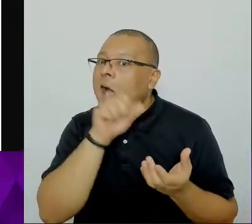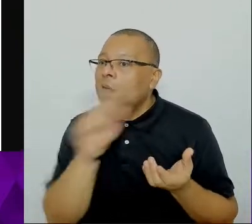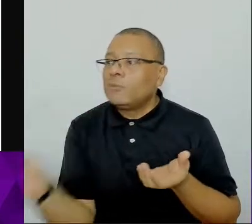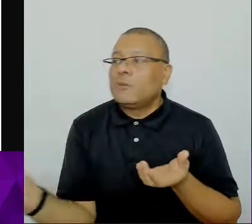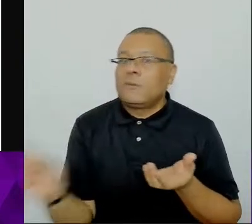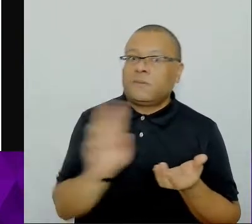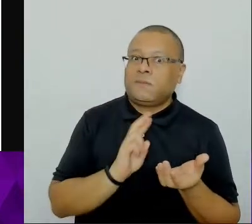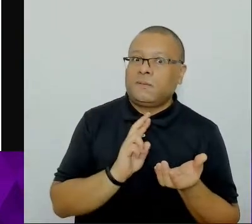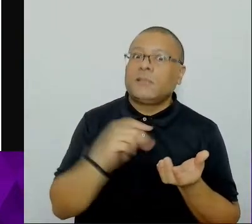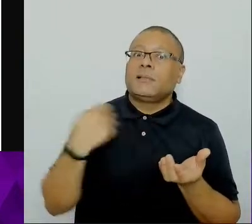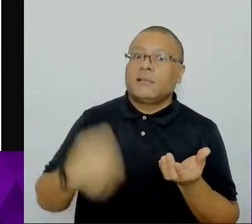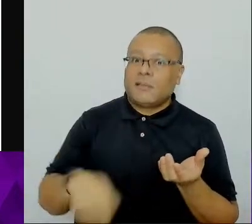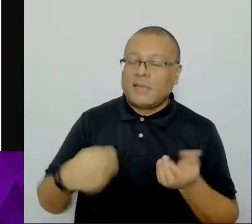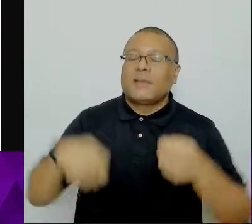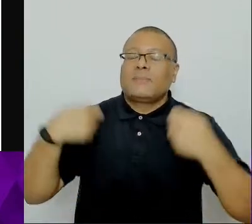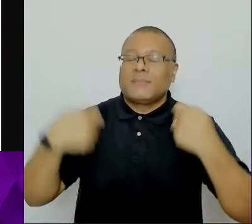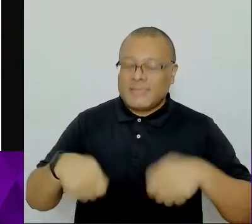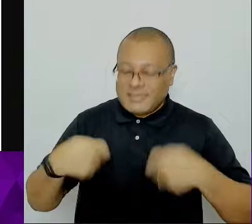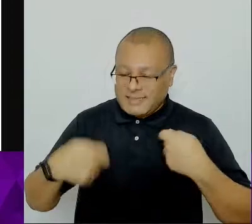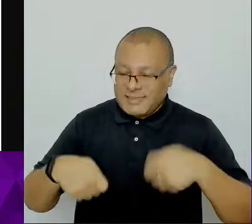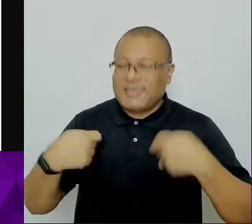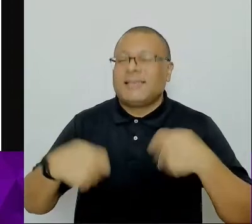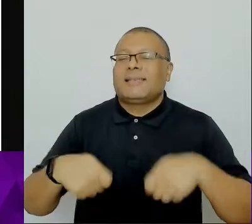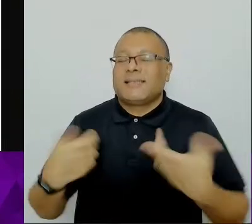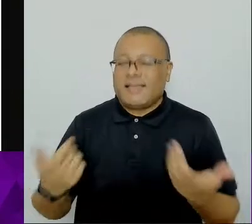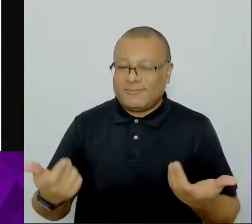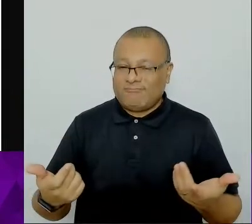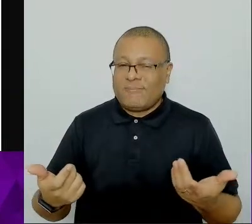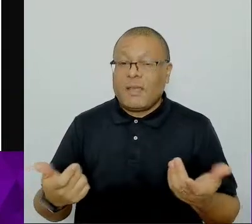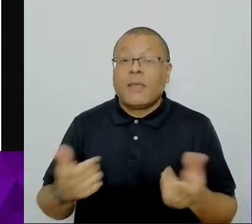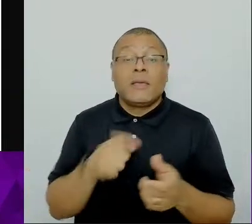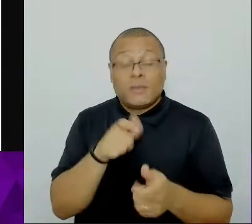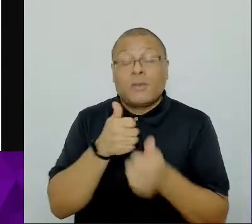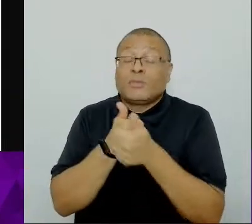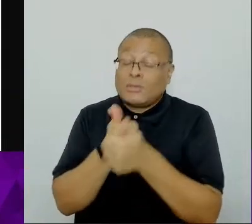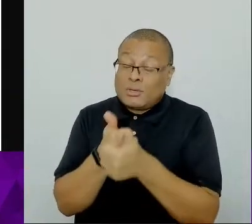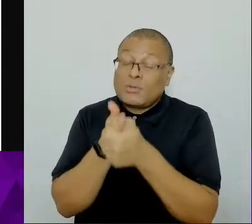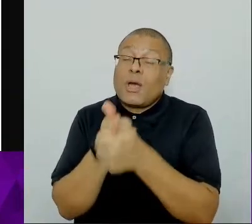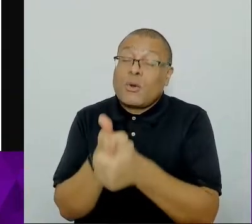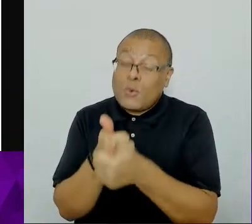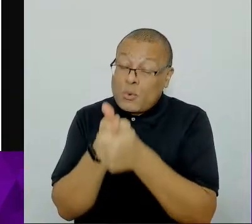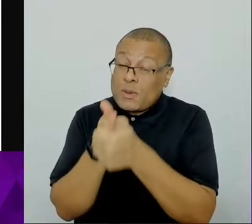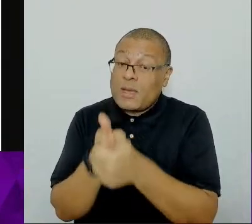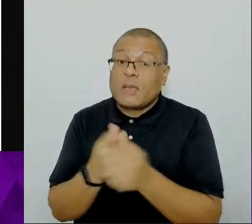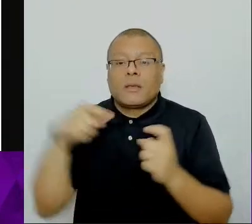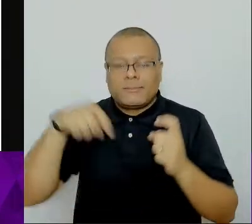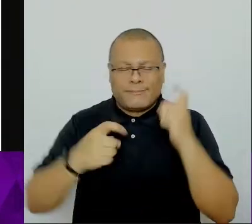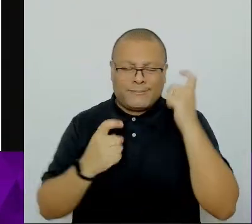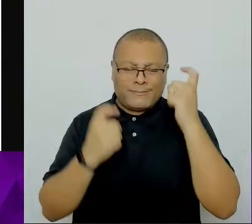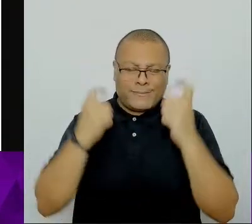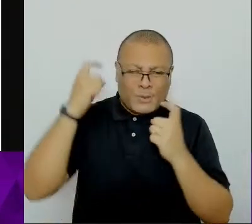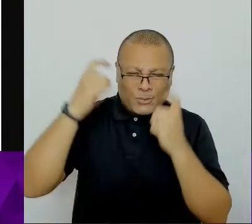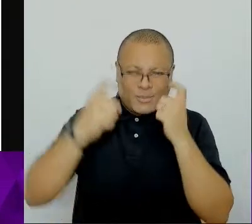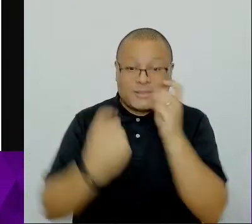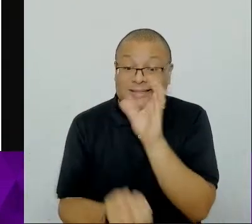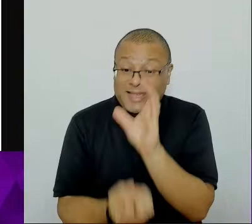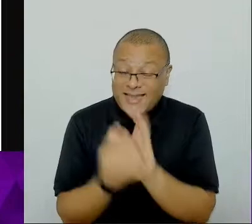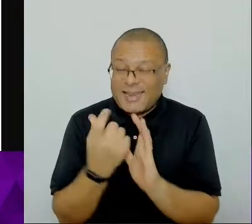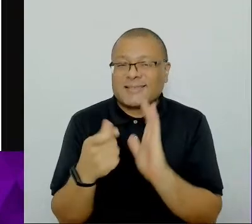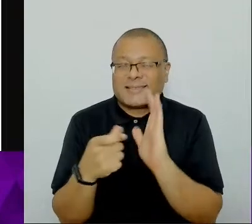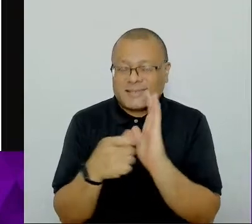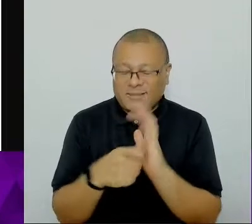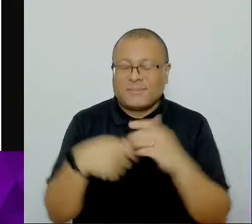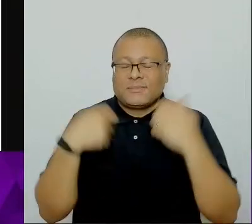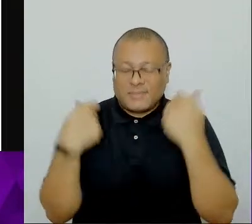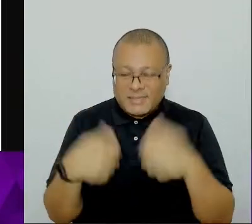ser monitorado, né? Então, é uma preocupação que a gente precisa ter, então a